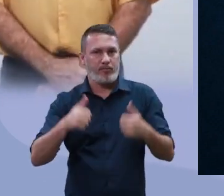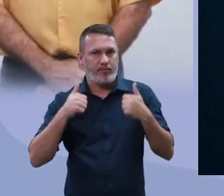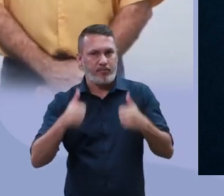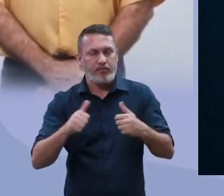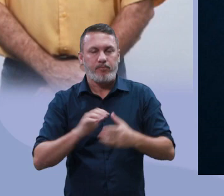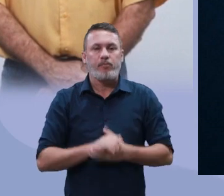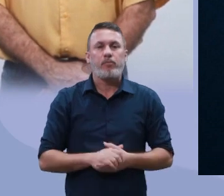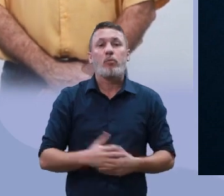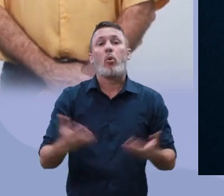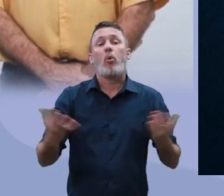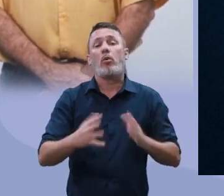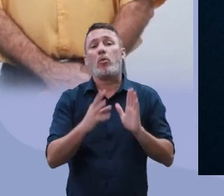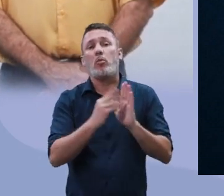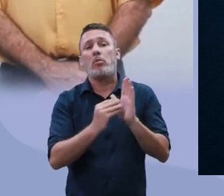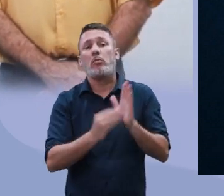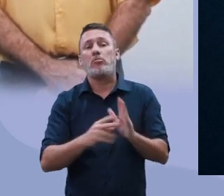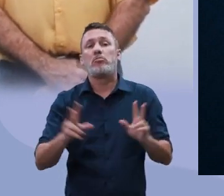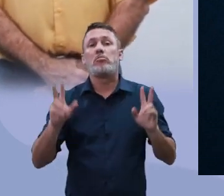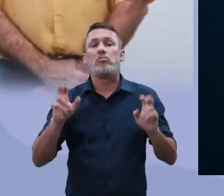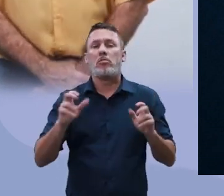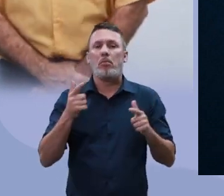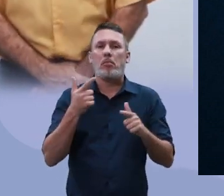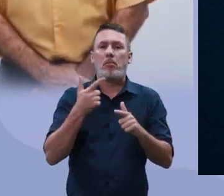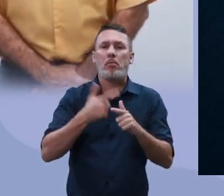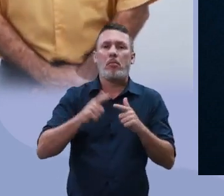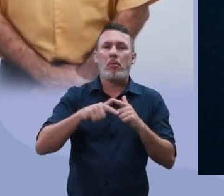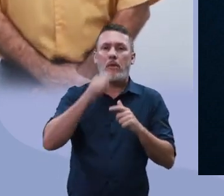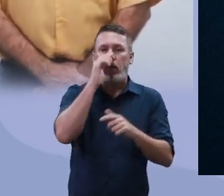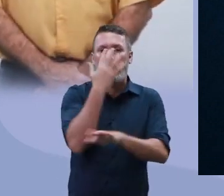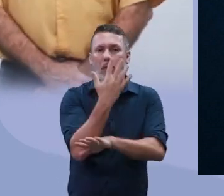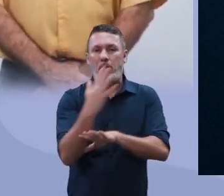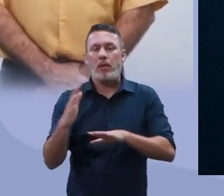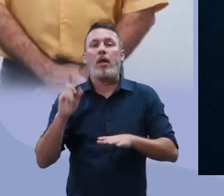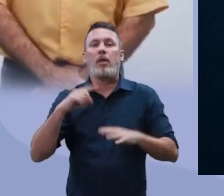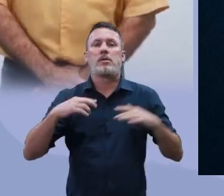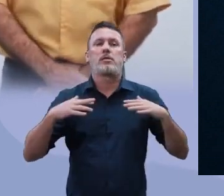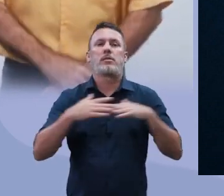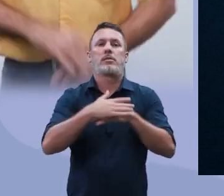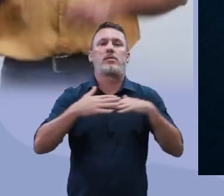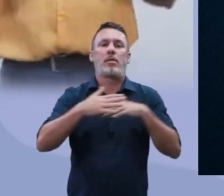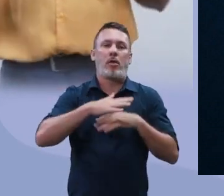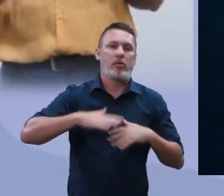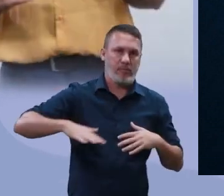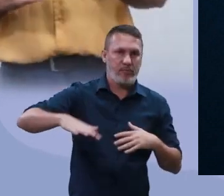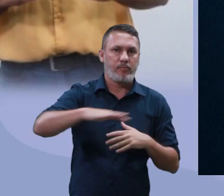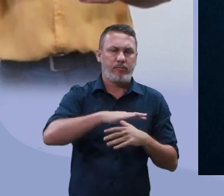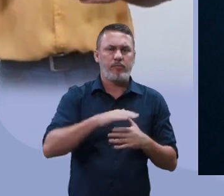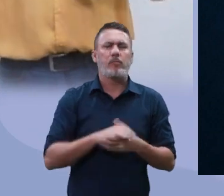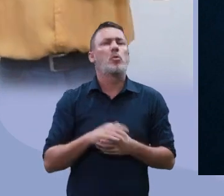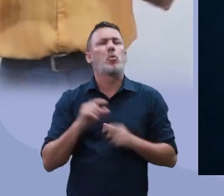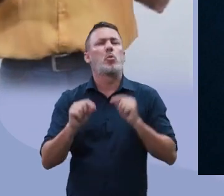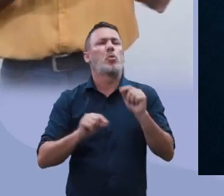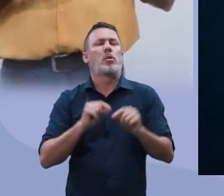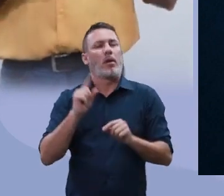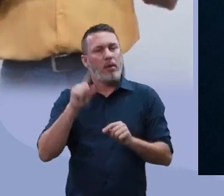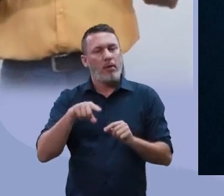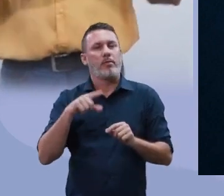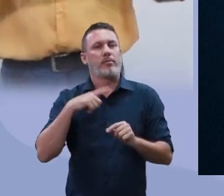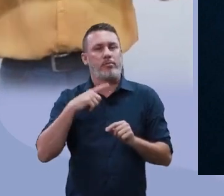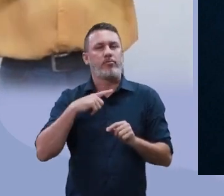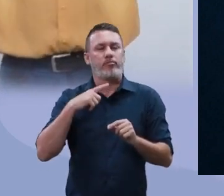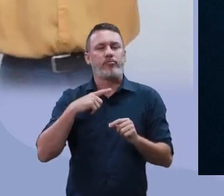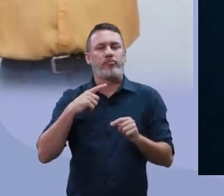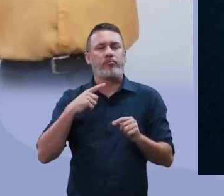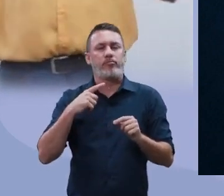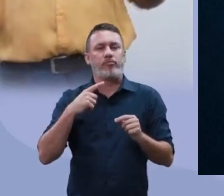testados. Hoje, o nosso conteúdo vai ser problemas ambientais urbanos. Ou seja, nós vamos começar a falar